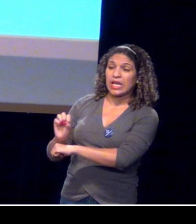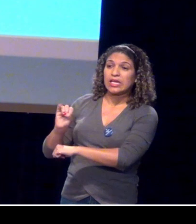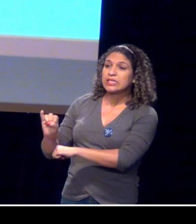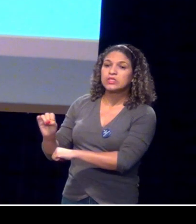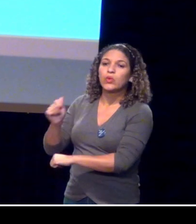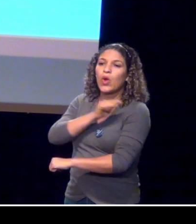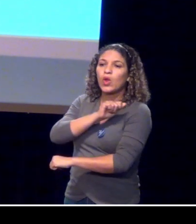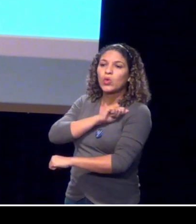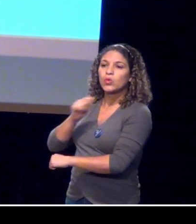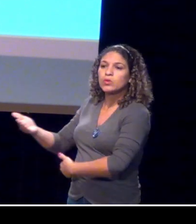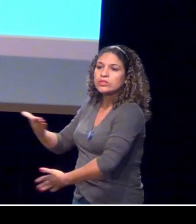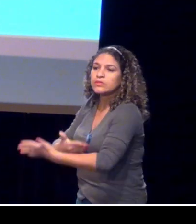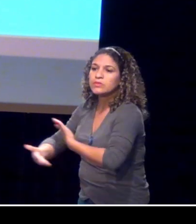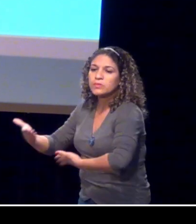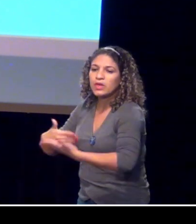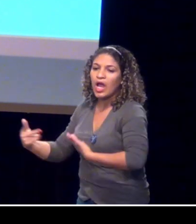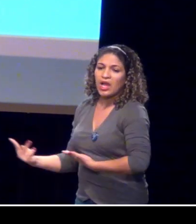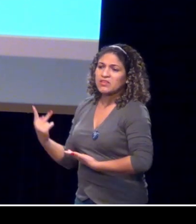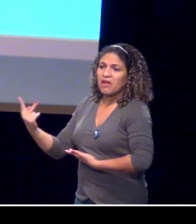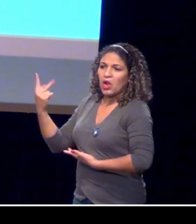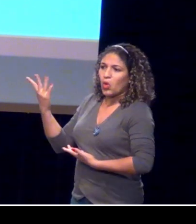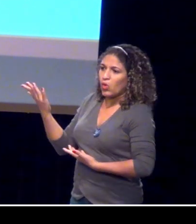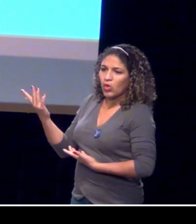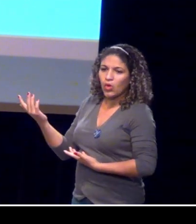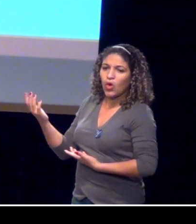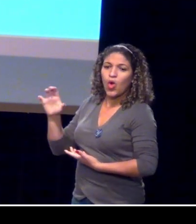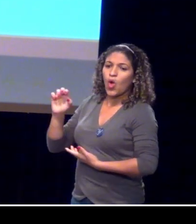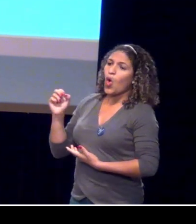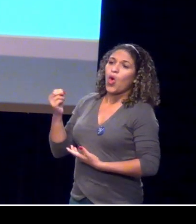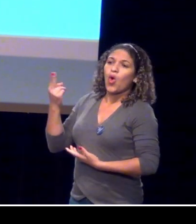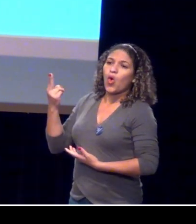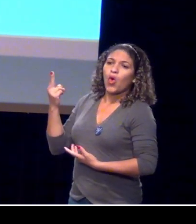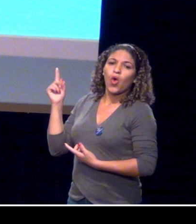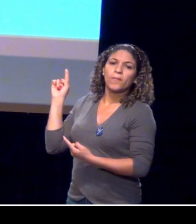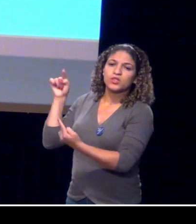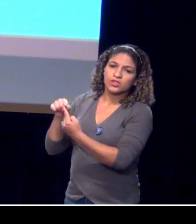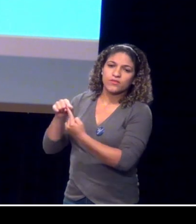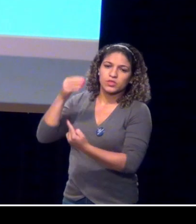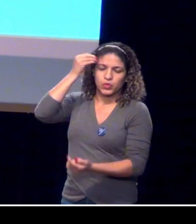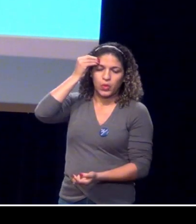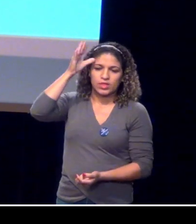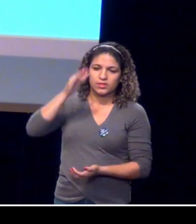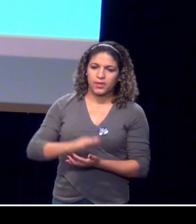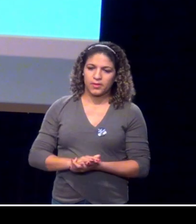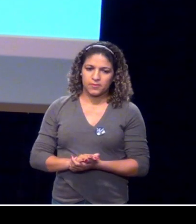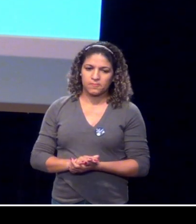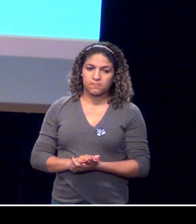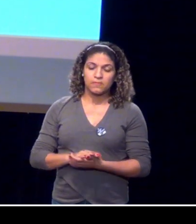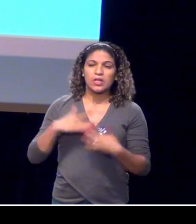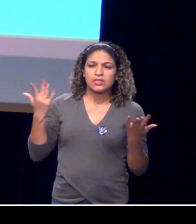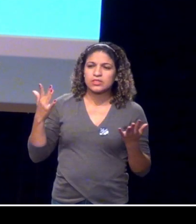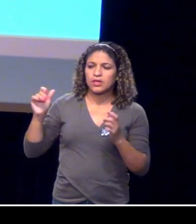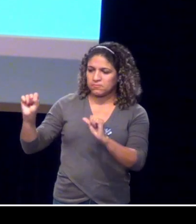não derem uma entonação valorativa para ele, e a objetivação do conhecimento. Então, gente, eu vou